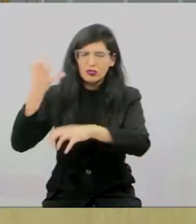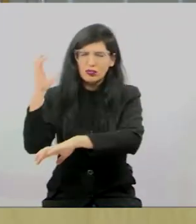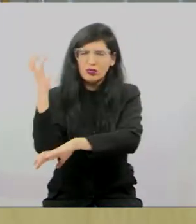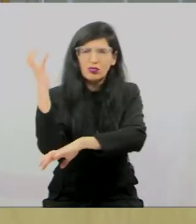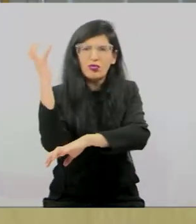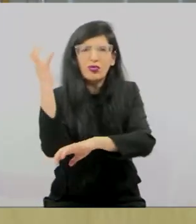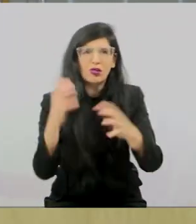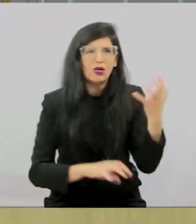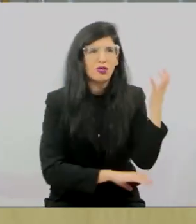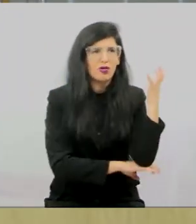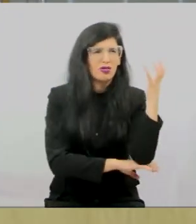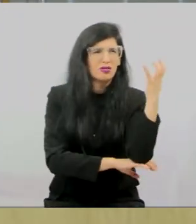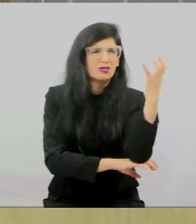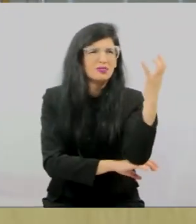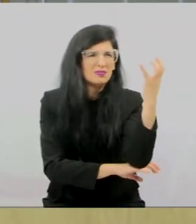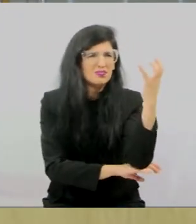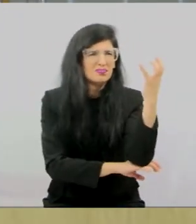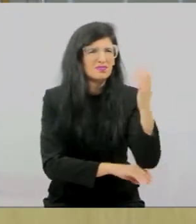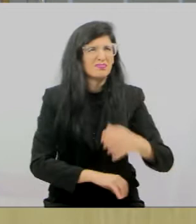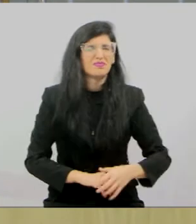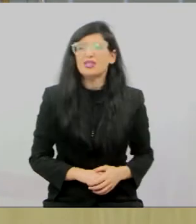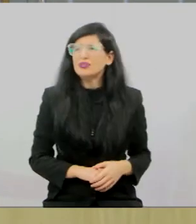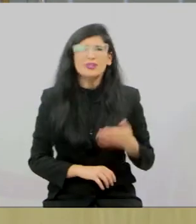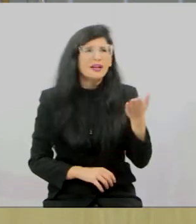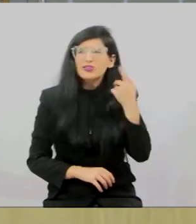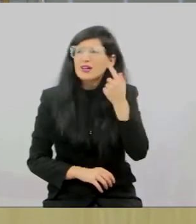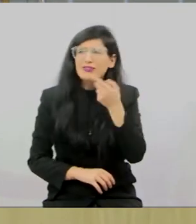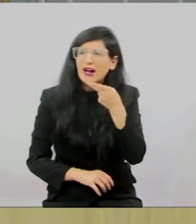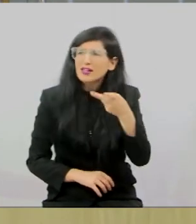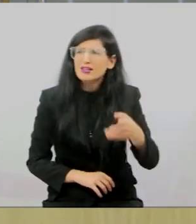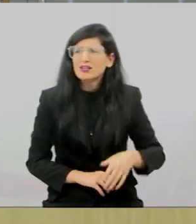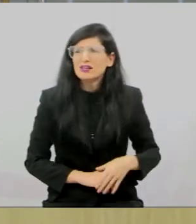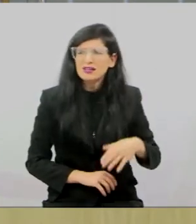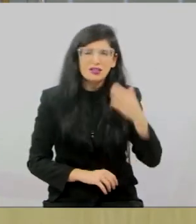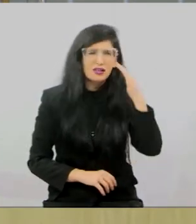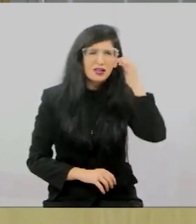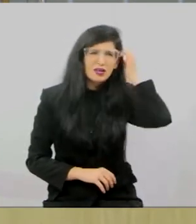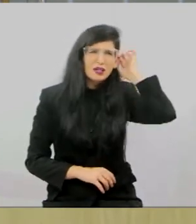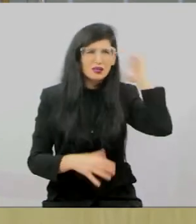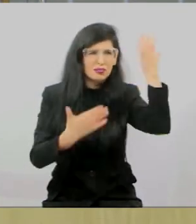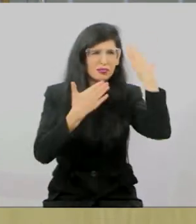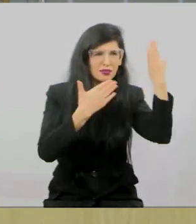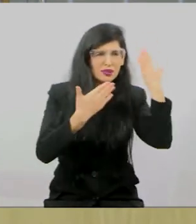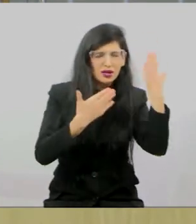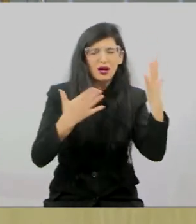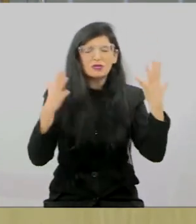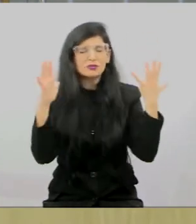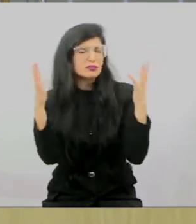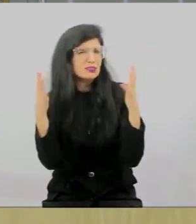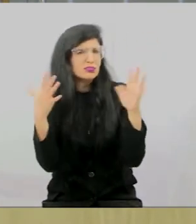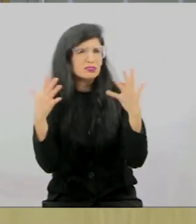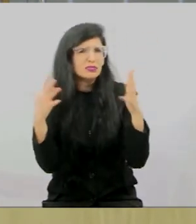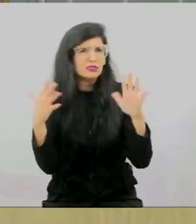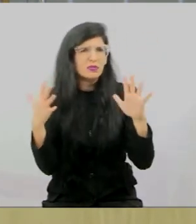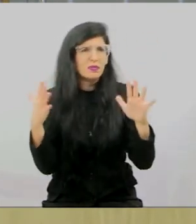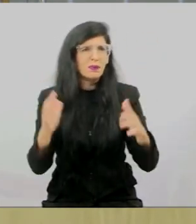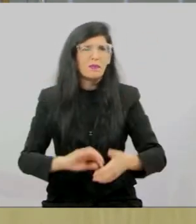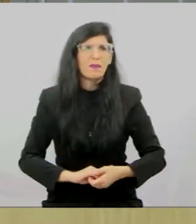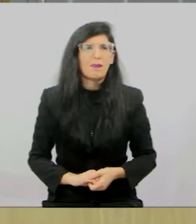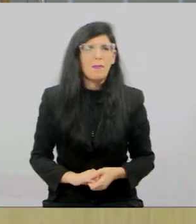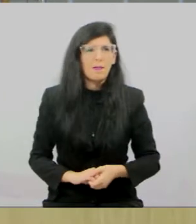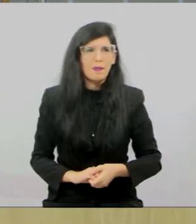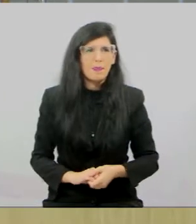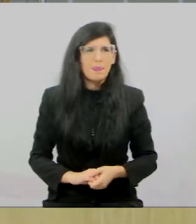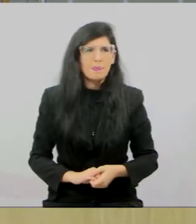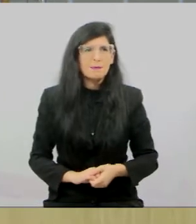oportunidade, nós conseguiremos nossos mais sinceros cumprimentos pelo transcurso da data comemorativa dedicada